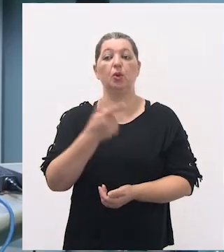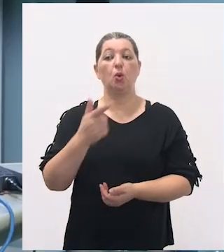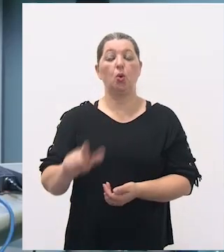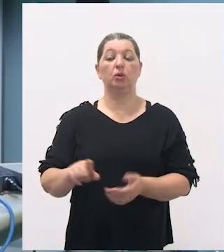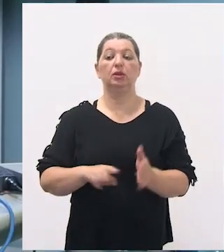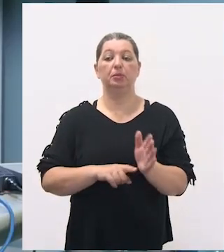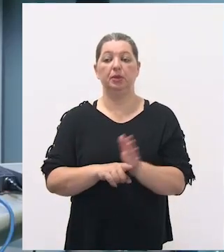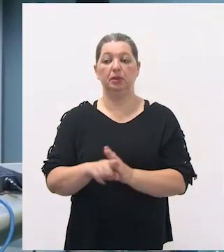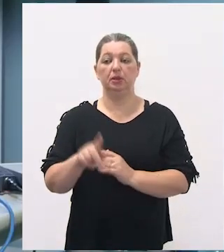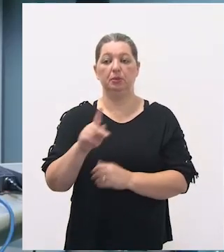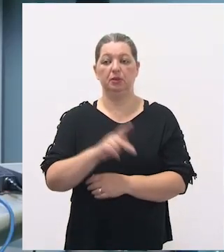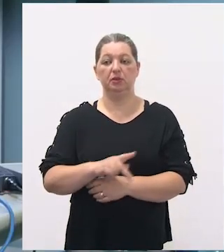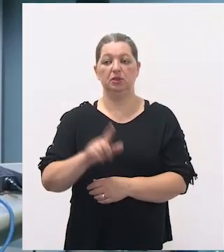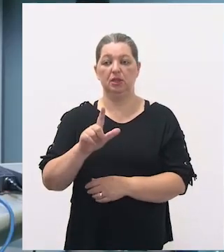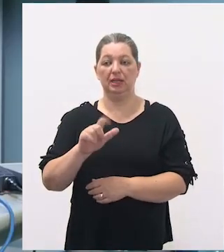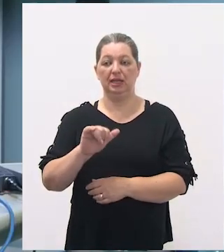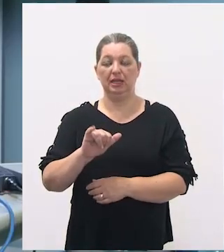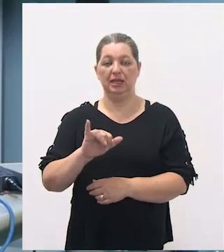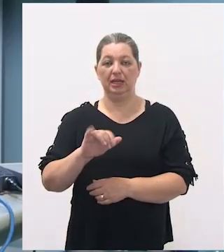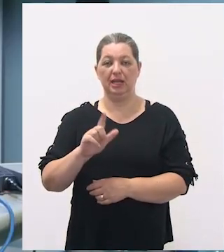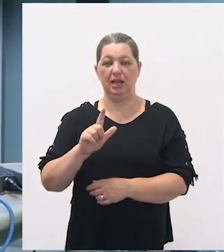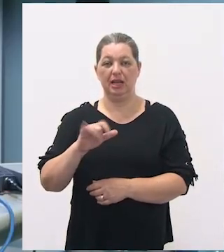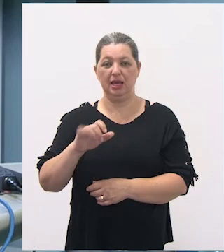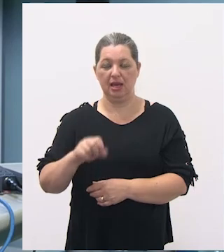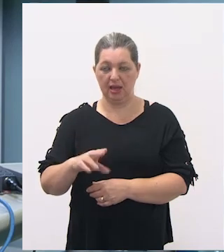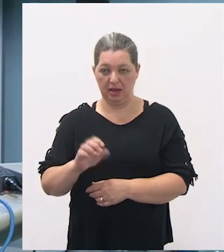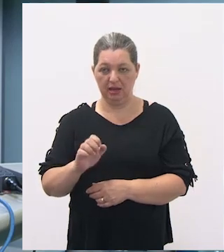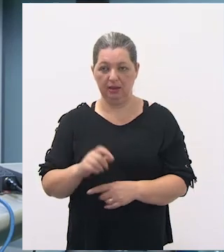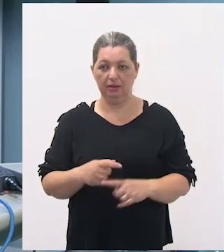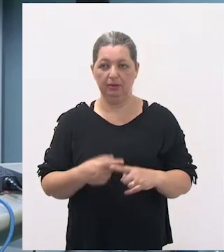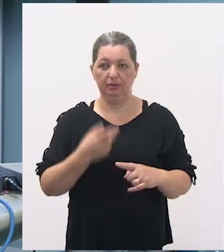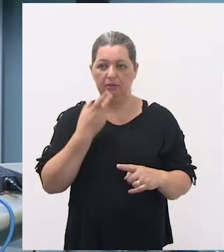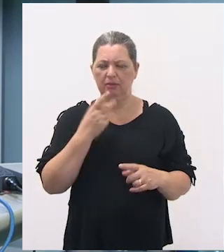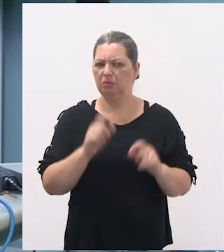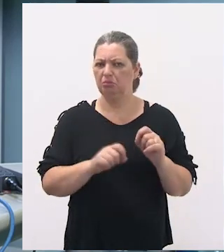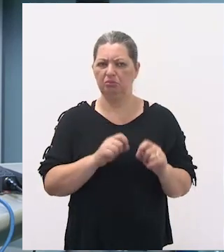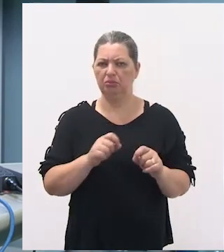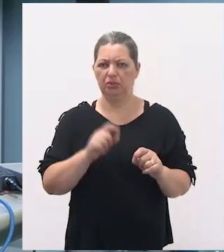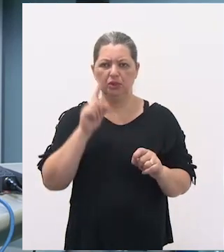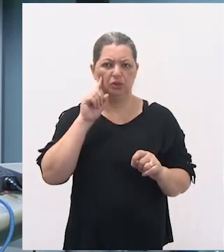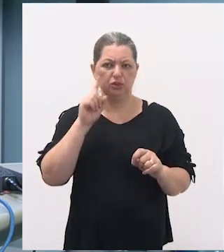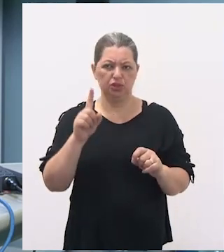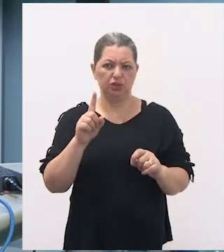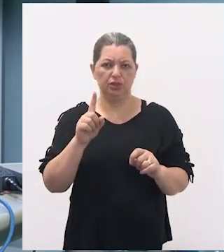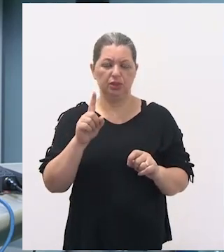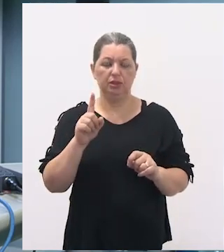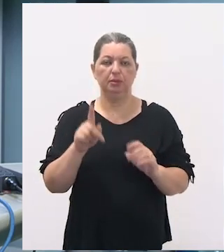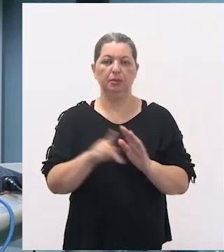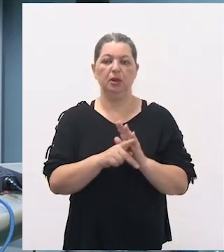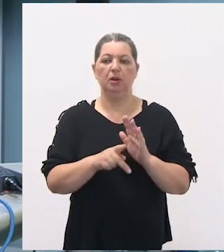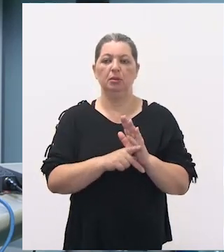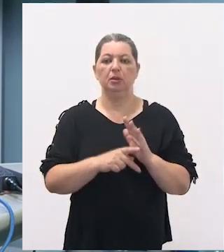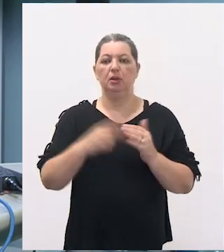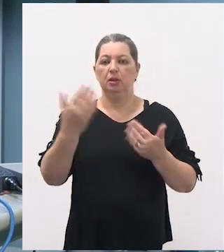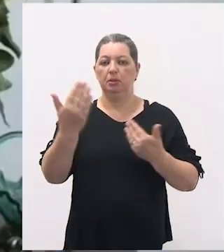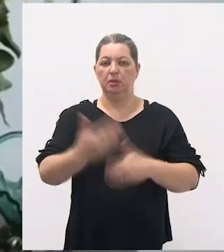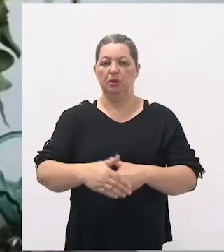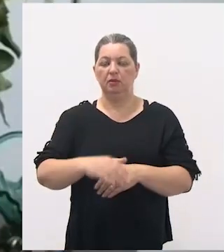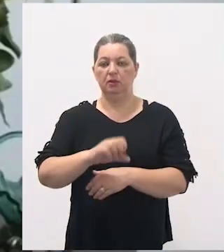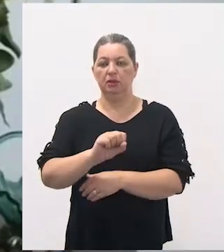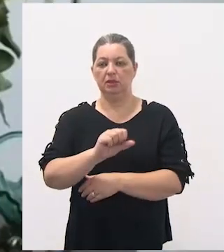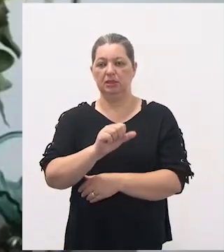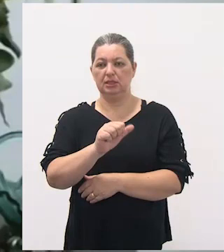aqui da professora Liliane. Ela está perguntando qual será a data de aplicação do SARESP.